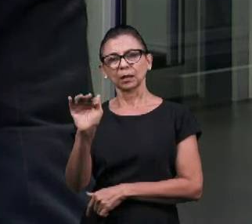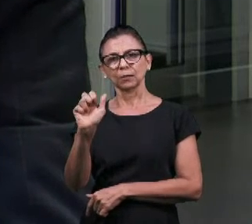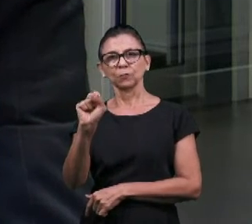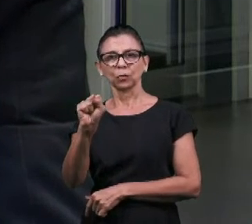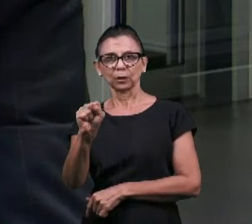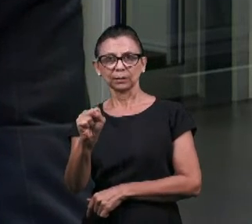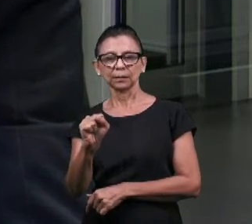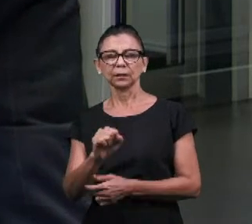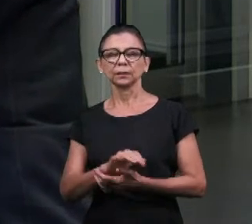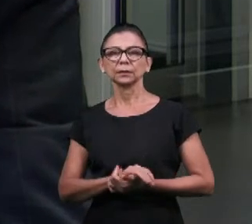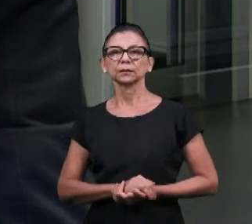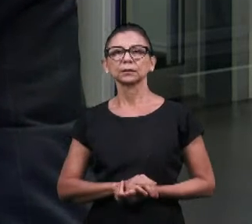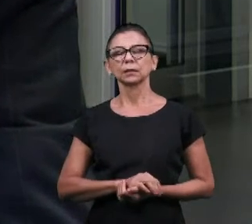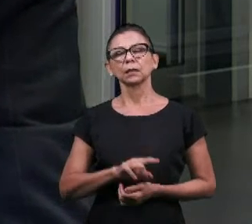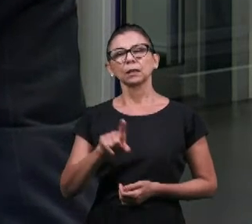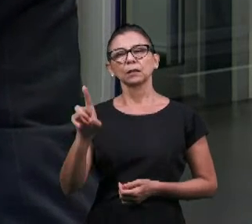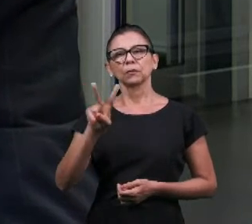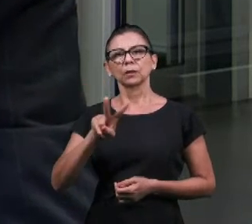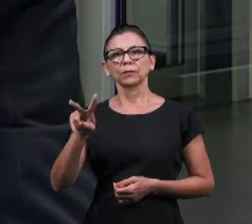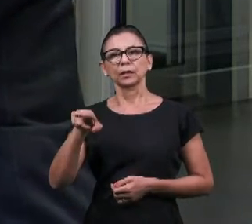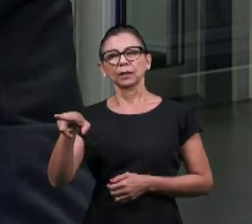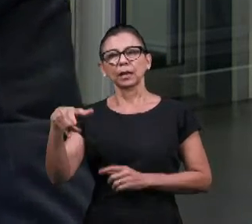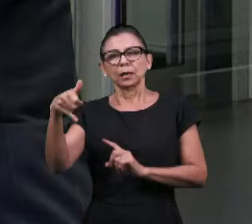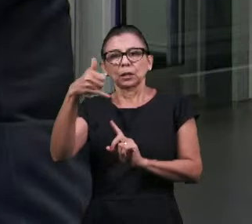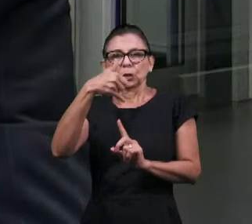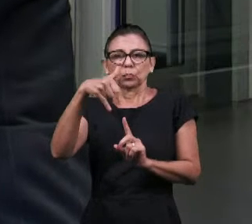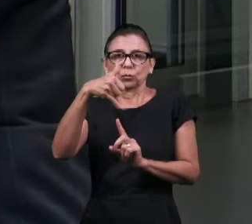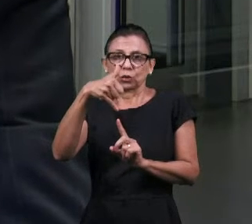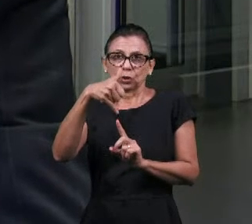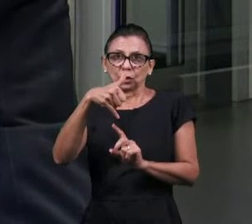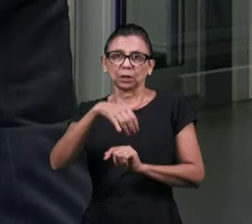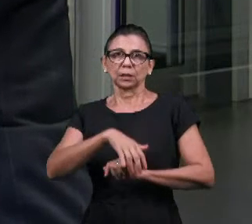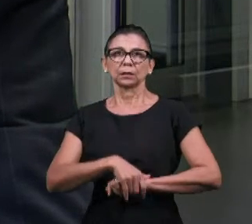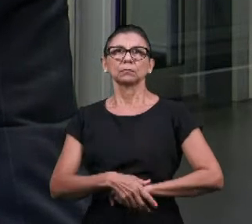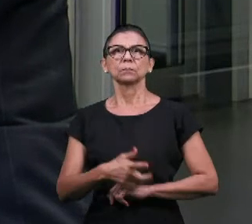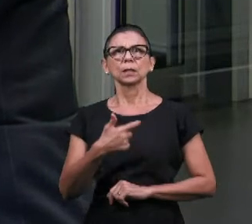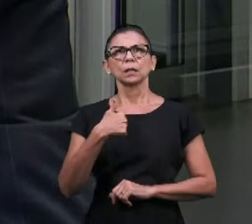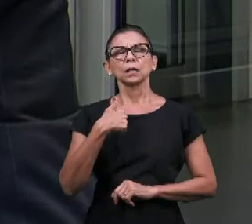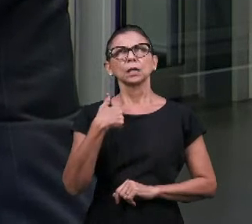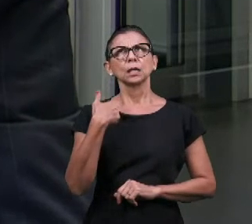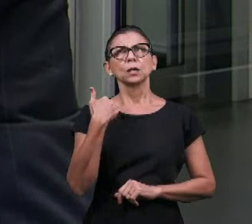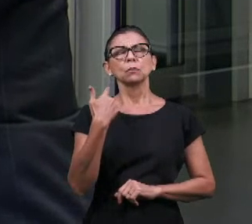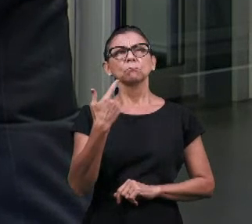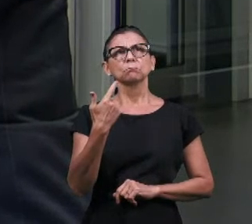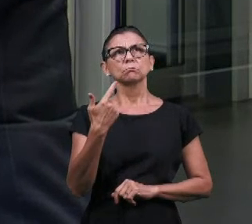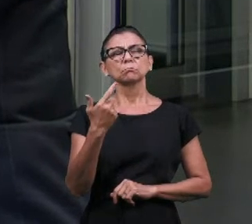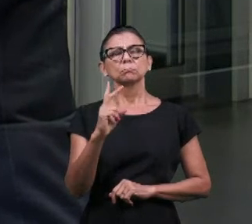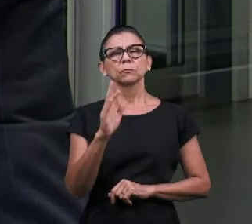Velha. Com ungido, fiquei em Gaivotas 1, construí Gaivotas 2. E na